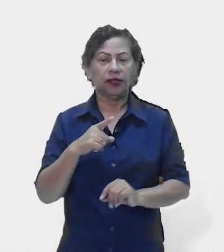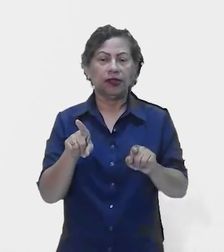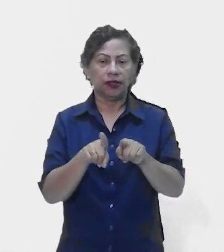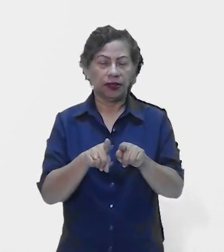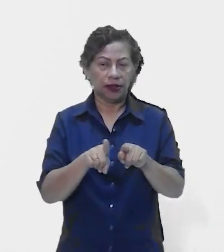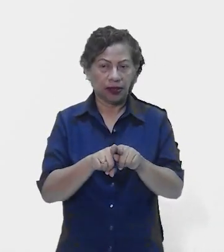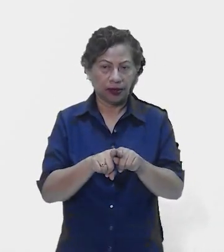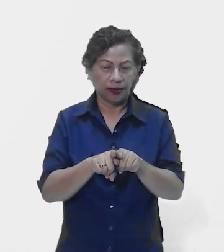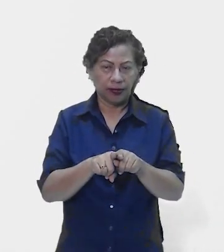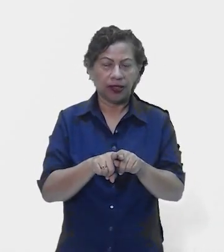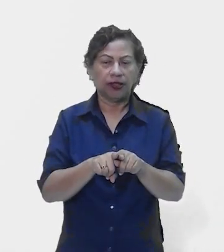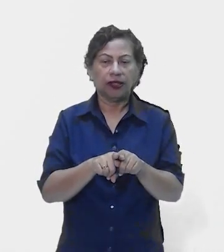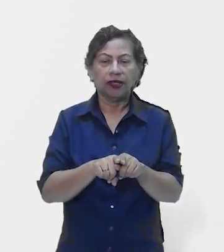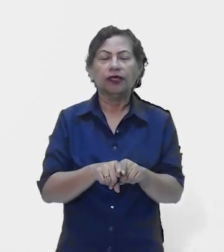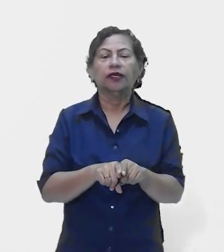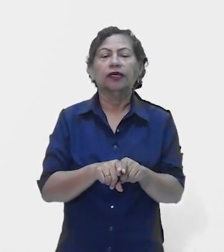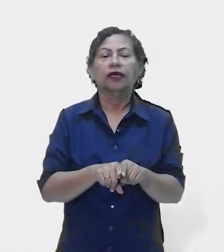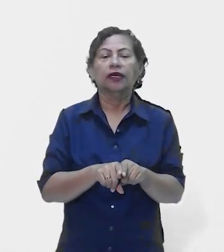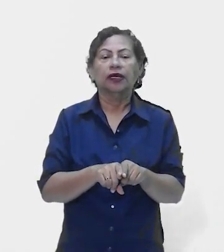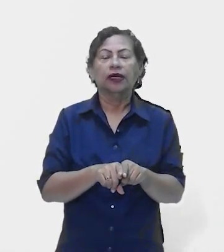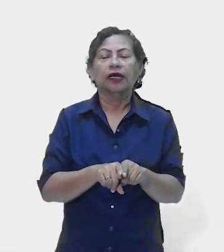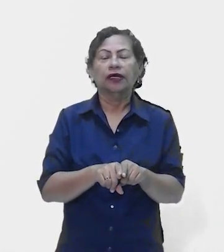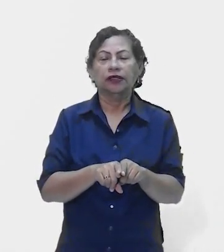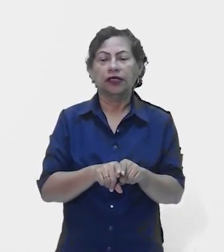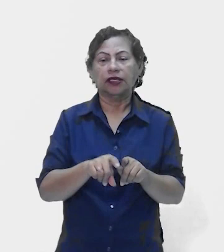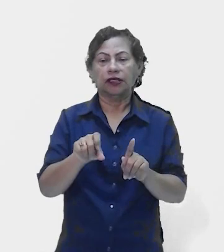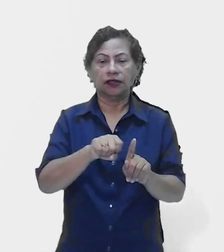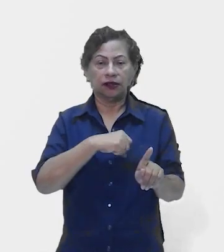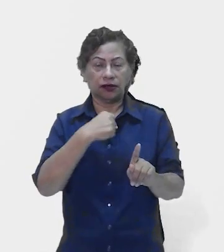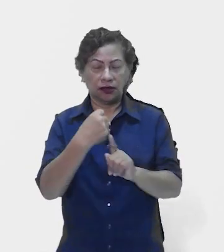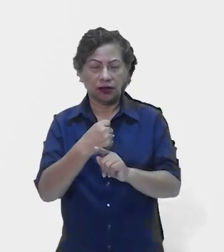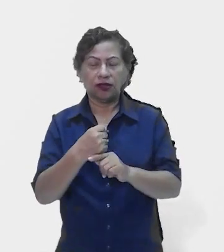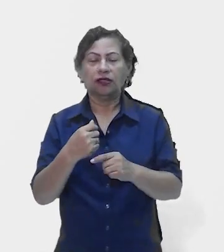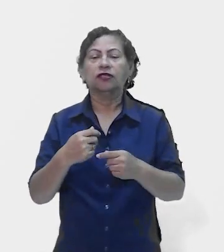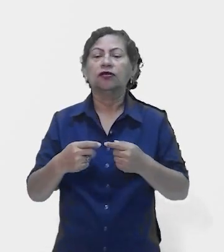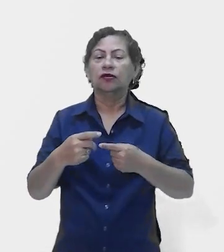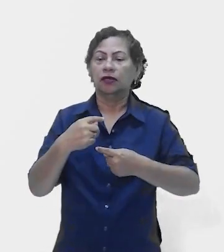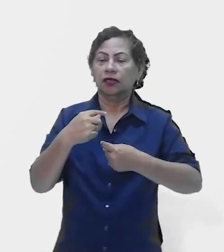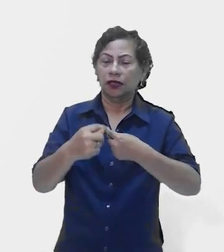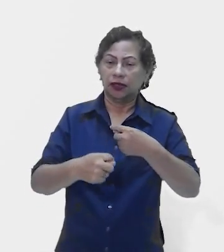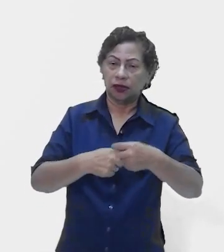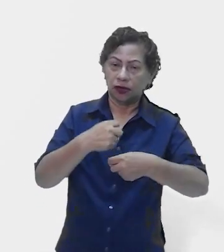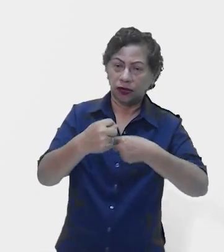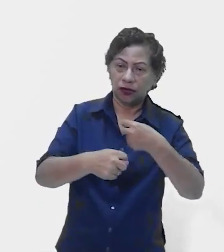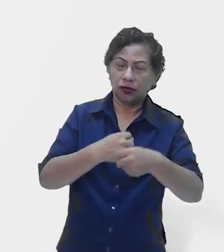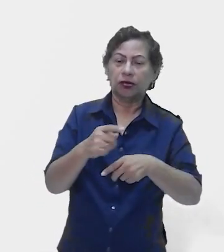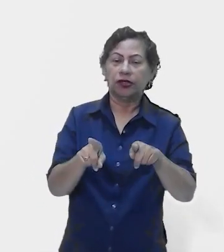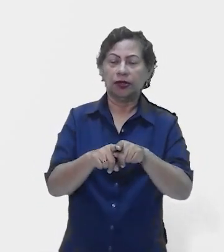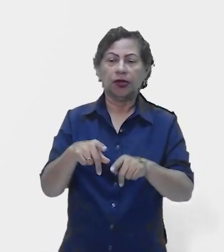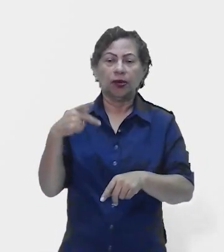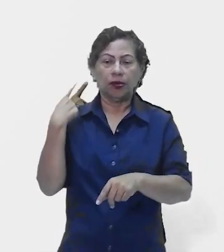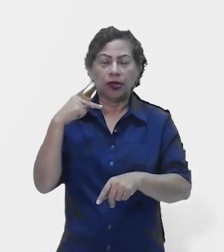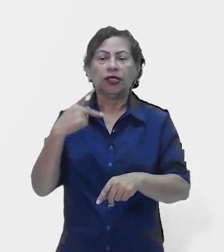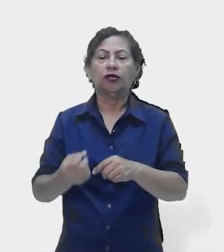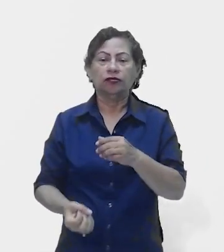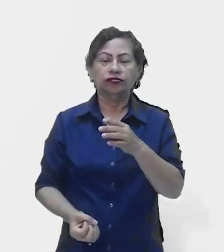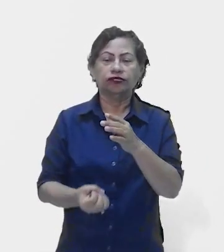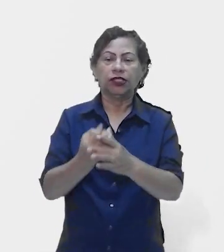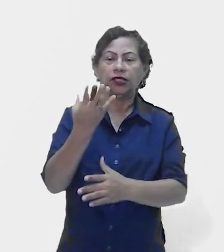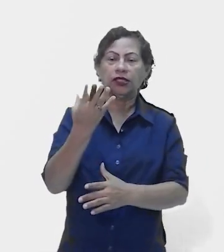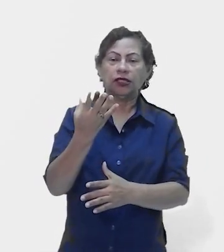fatores socioeconômicos, tudo bem? E políticos que contribuem também para a formação